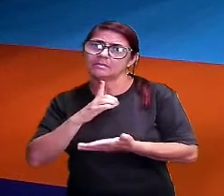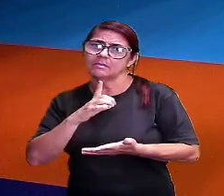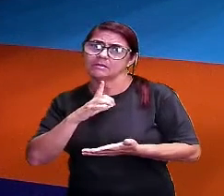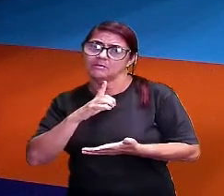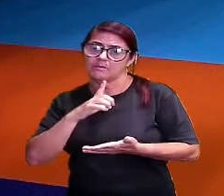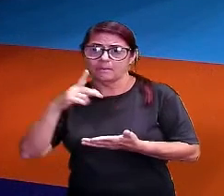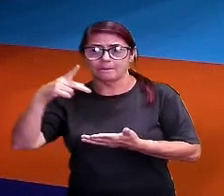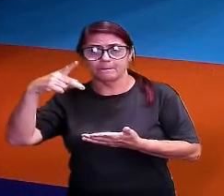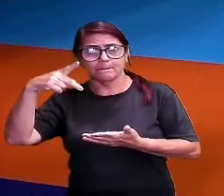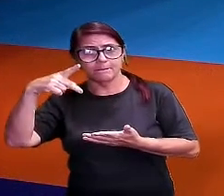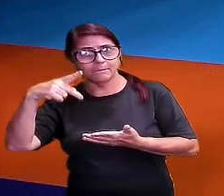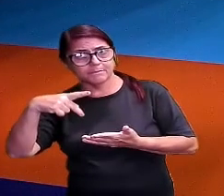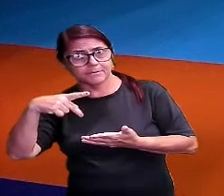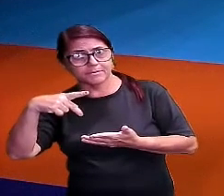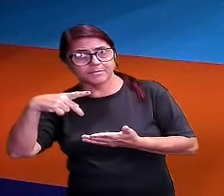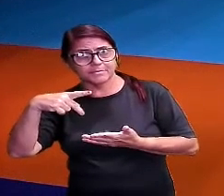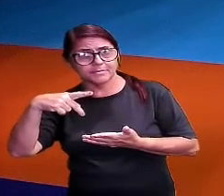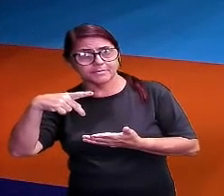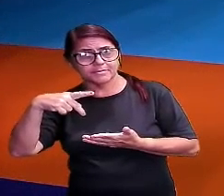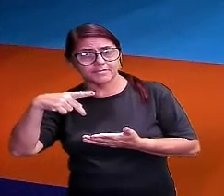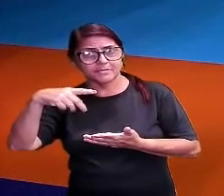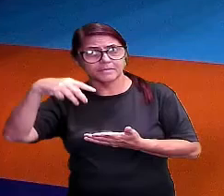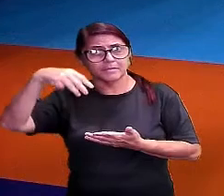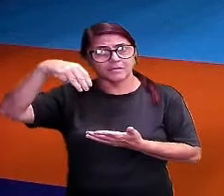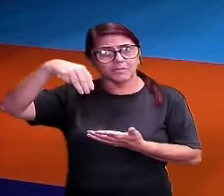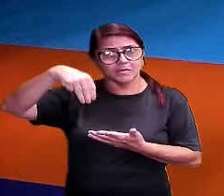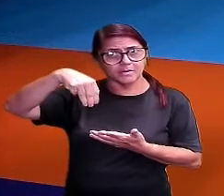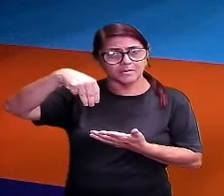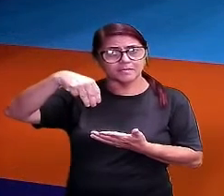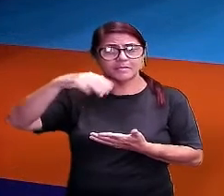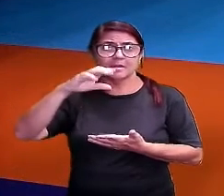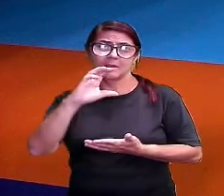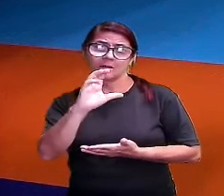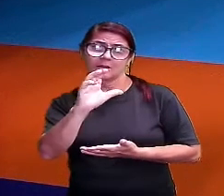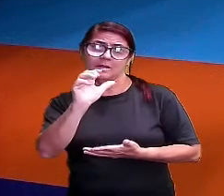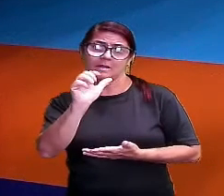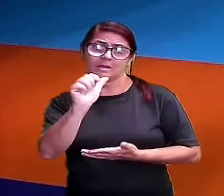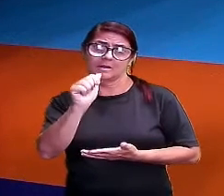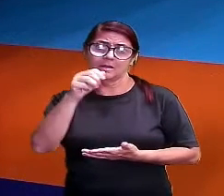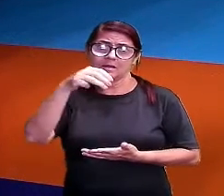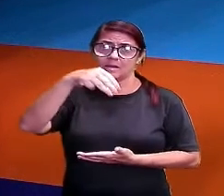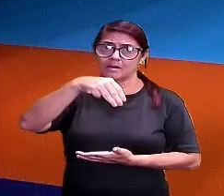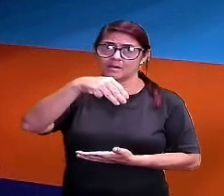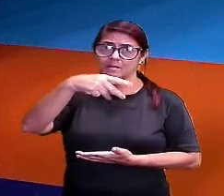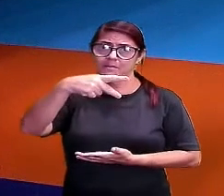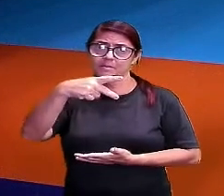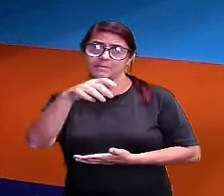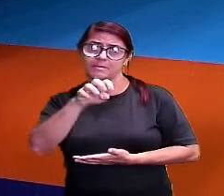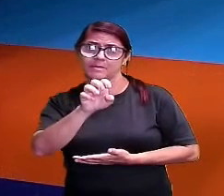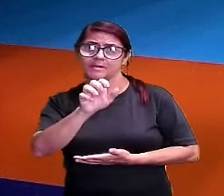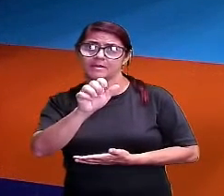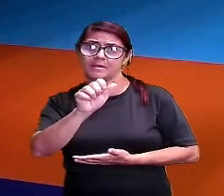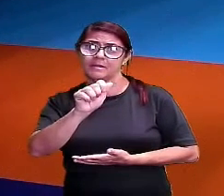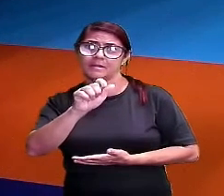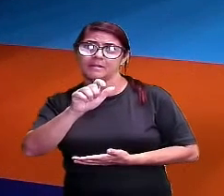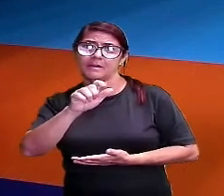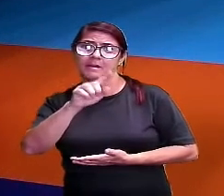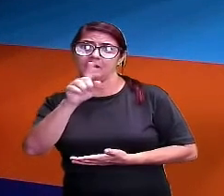um P, no caso dessa palavra campeão, eu venho e coloco a letra M, tá